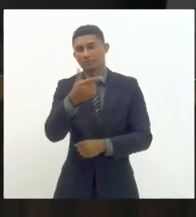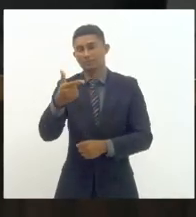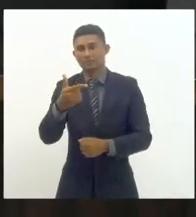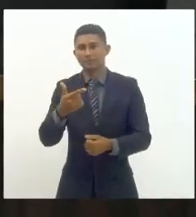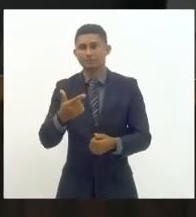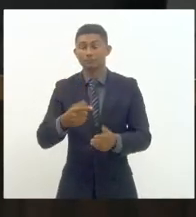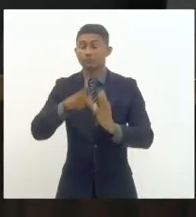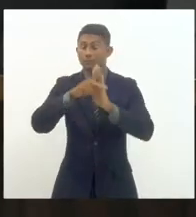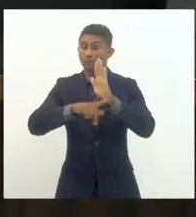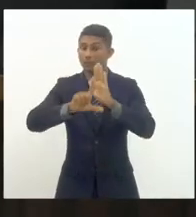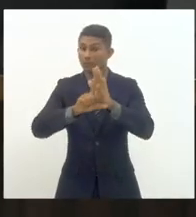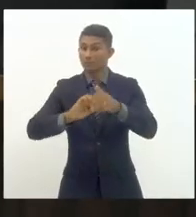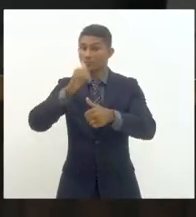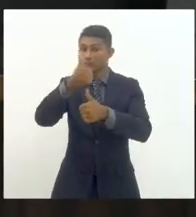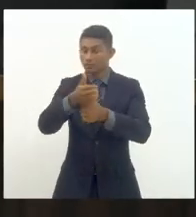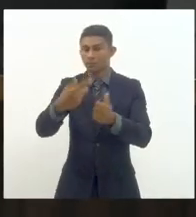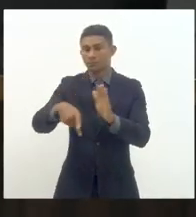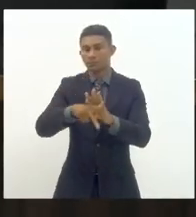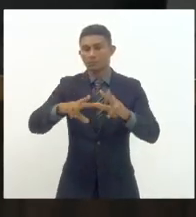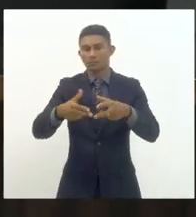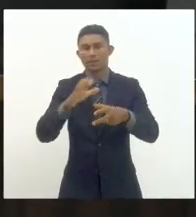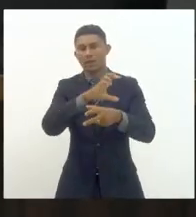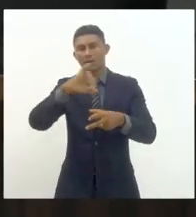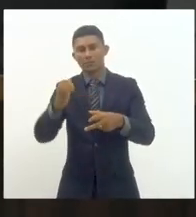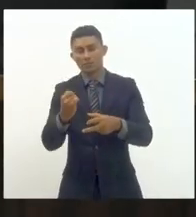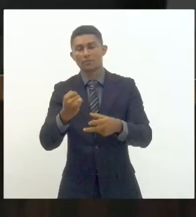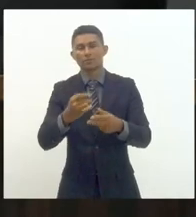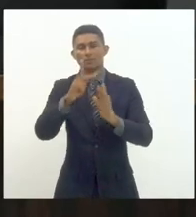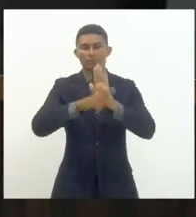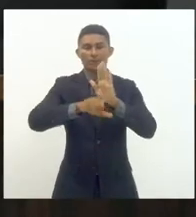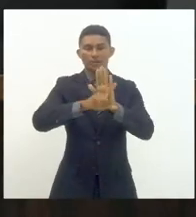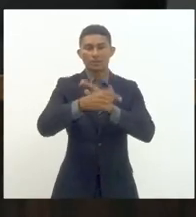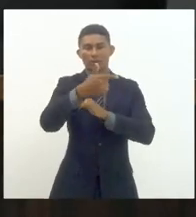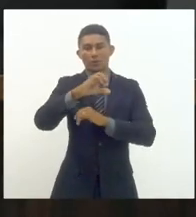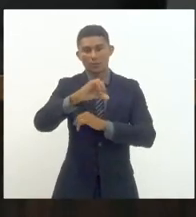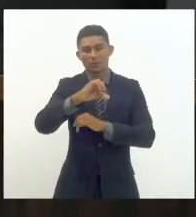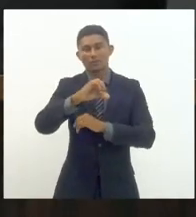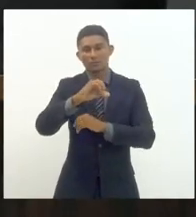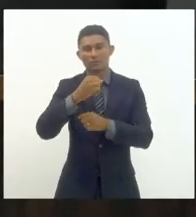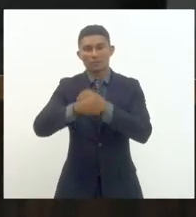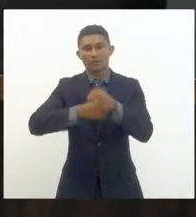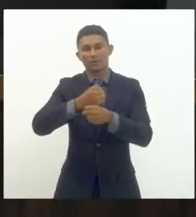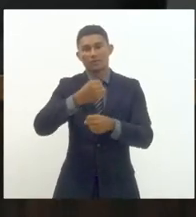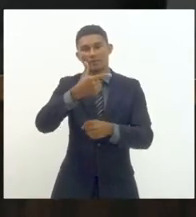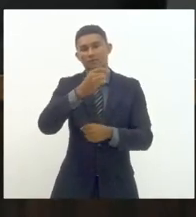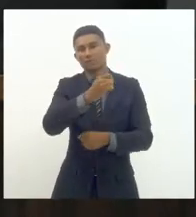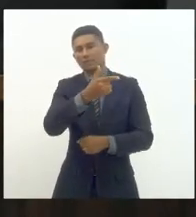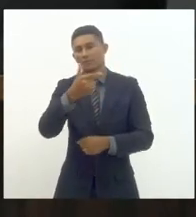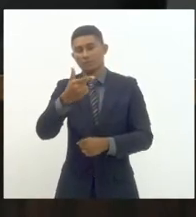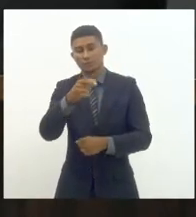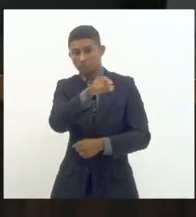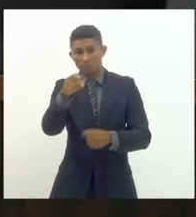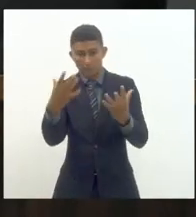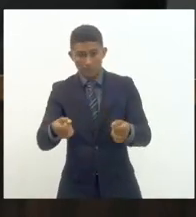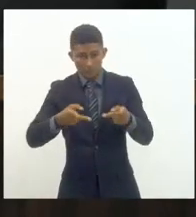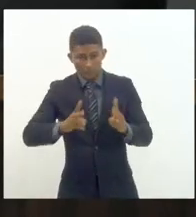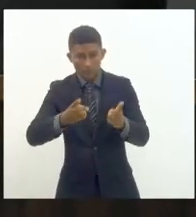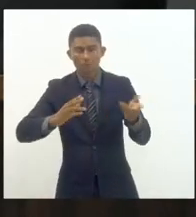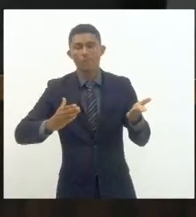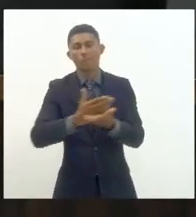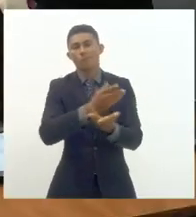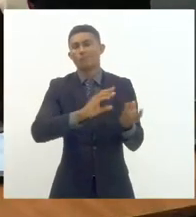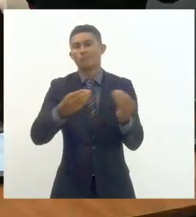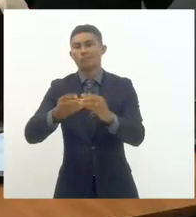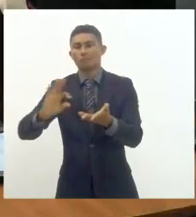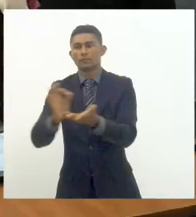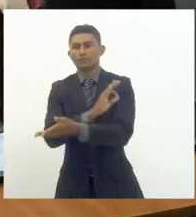substitutivo da CCJ, o projeto 6029 de 22. Senhores que aprovam, nesse grupo estão aprovado, vai autógrafo. Voto contrário da